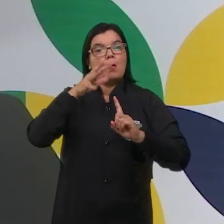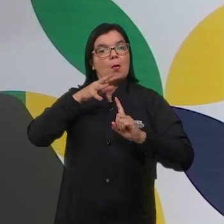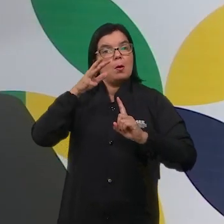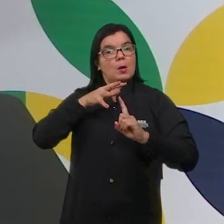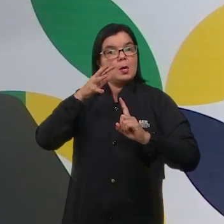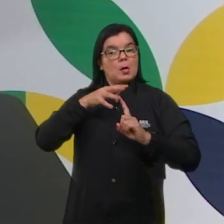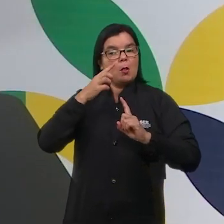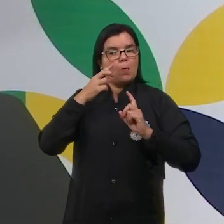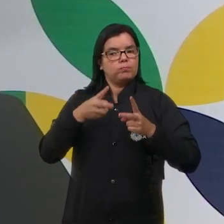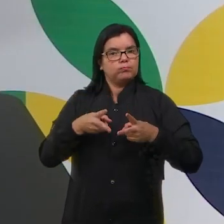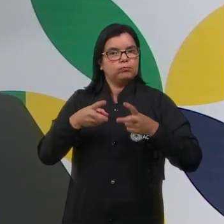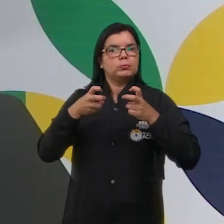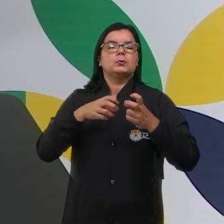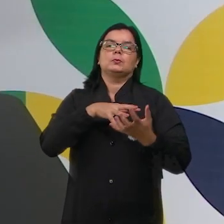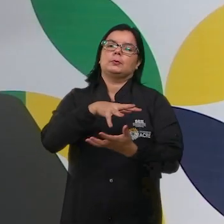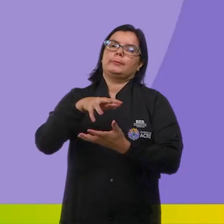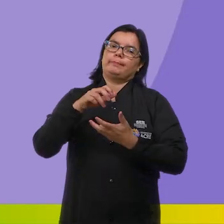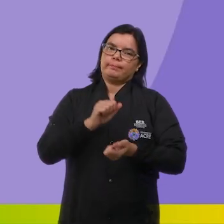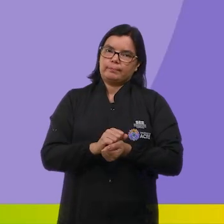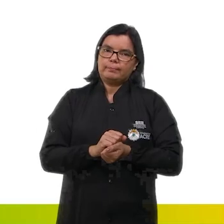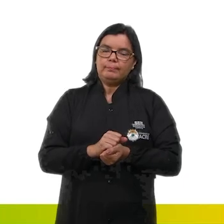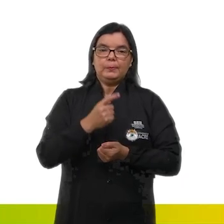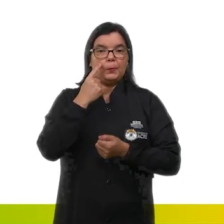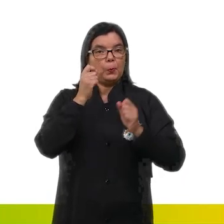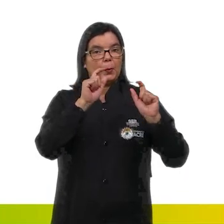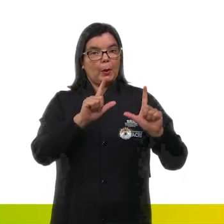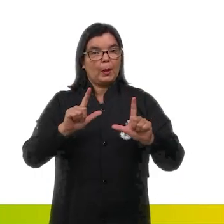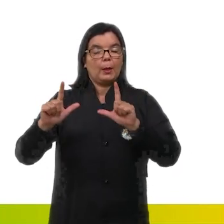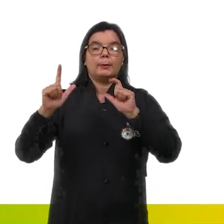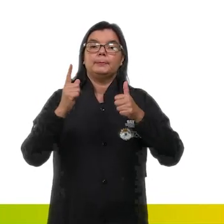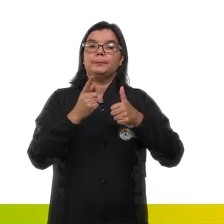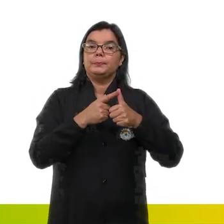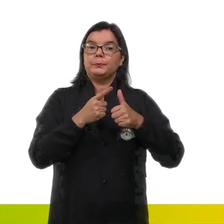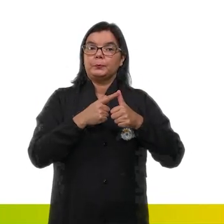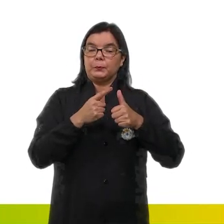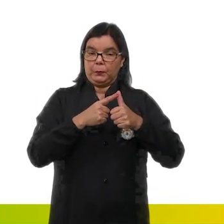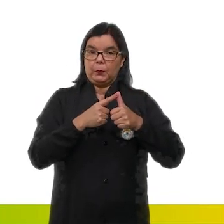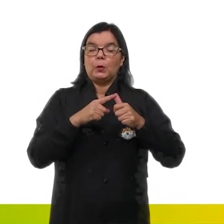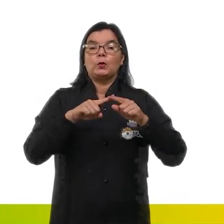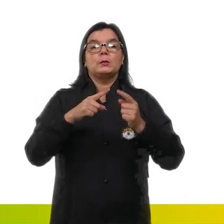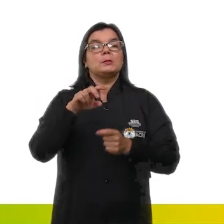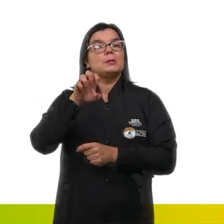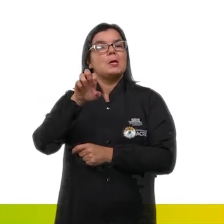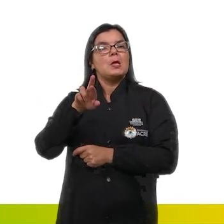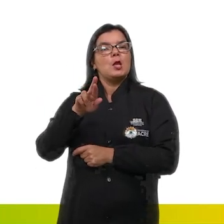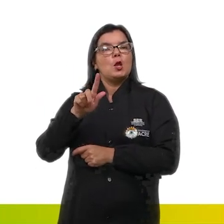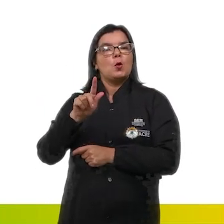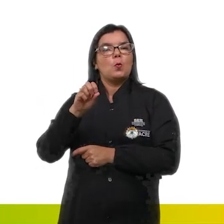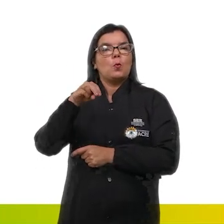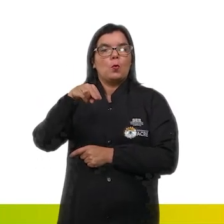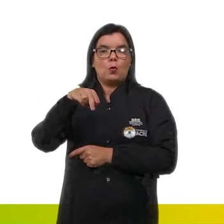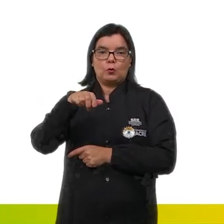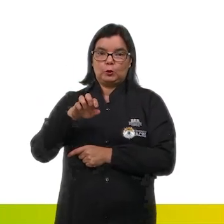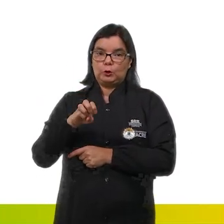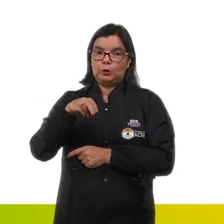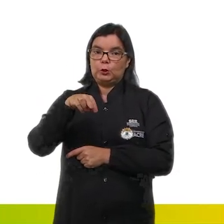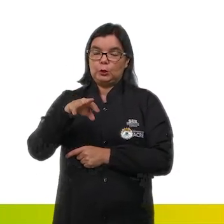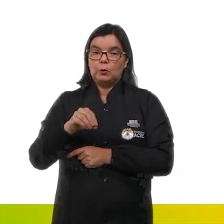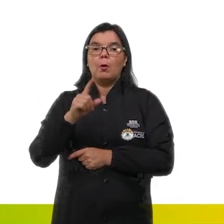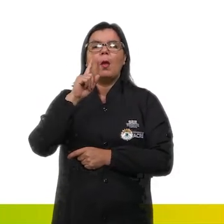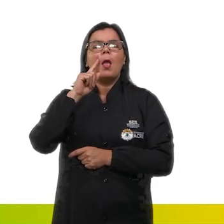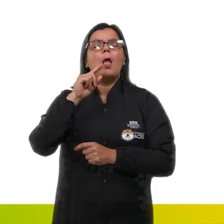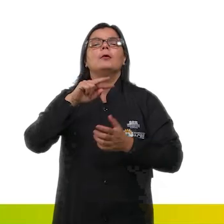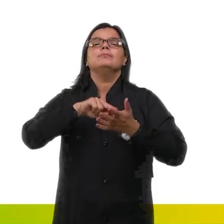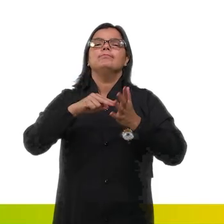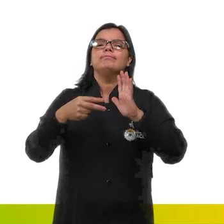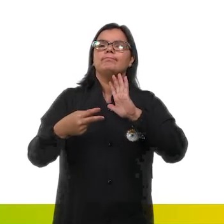nossa percepção de mundo, tá bom? Então avança. Primeiro, recursos ergogênicos. O termo ergônico é derivado